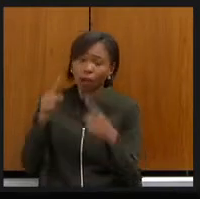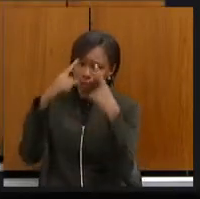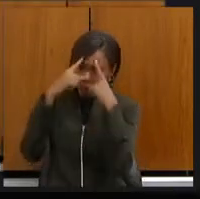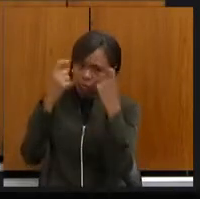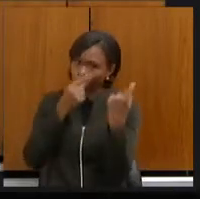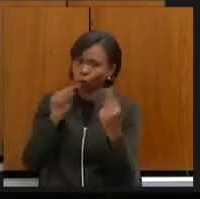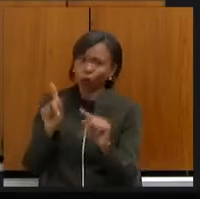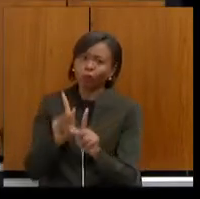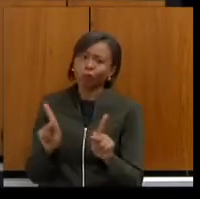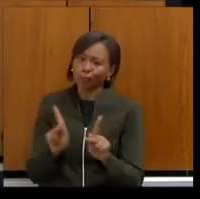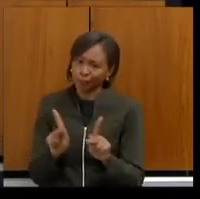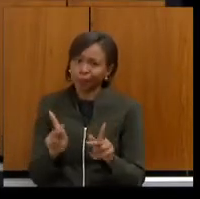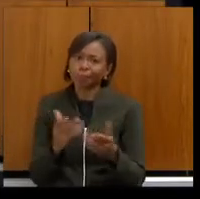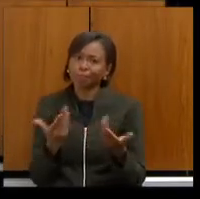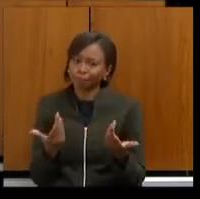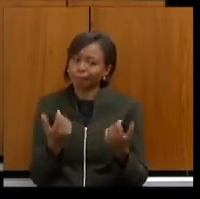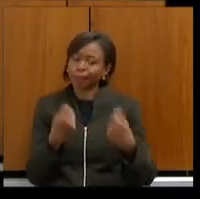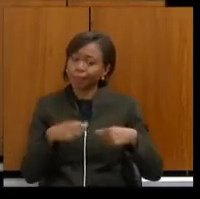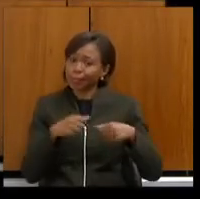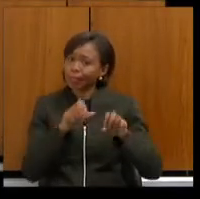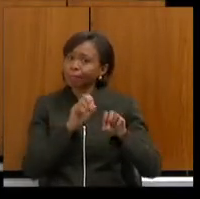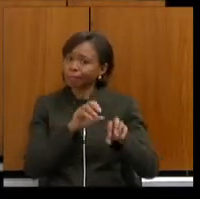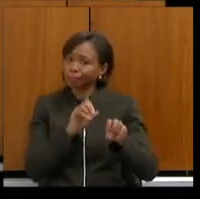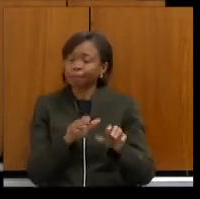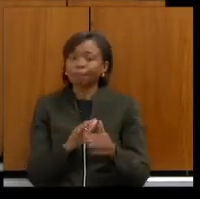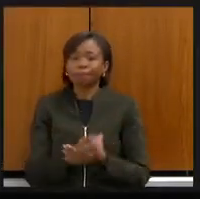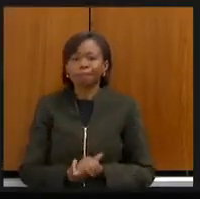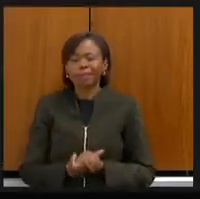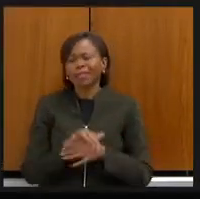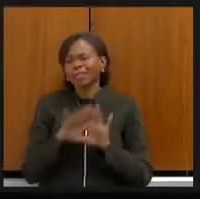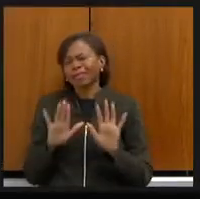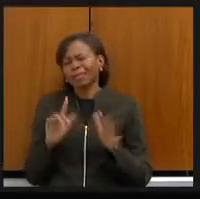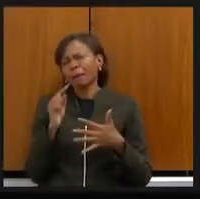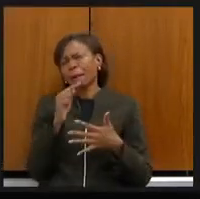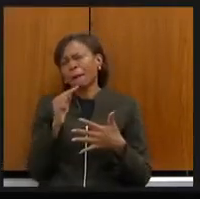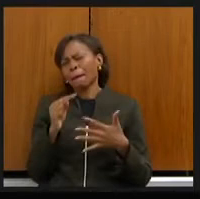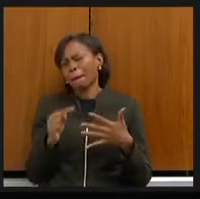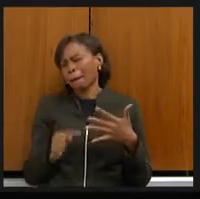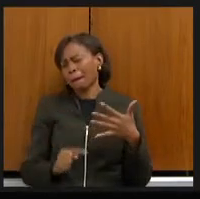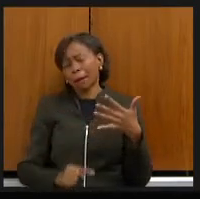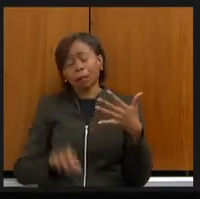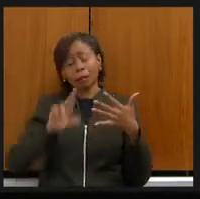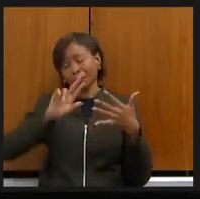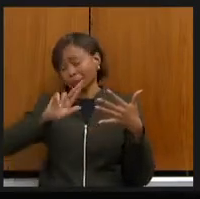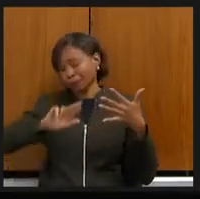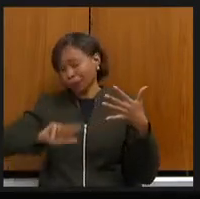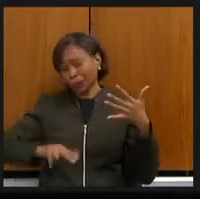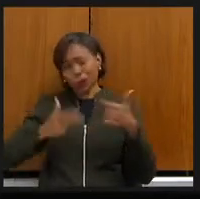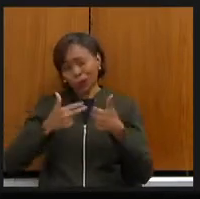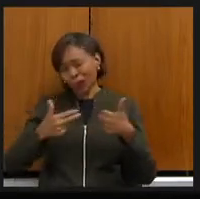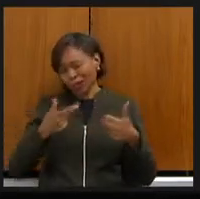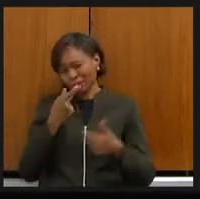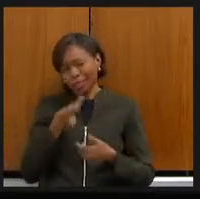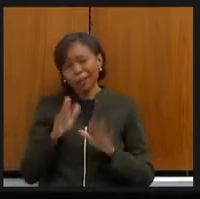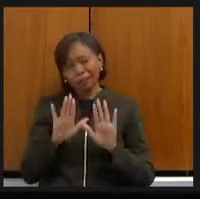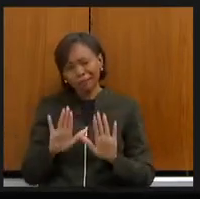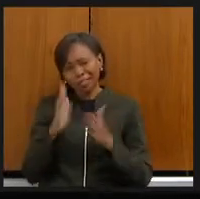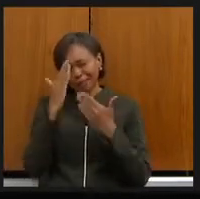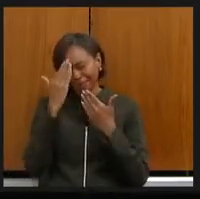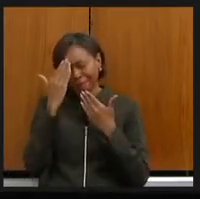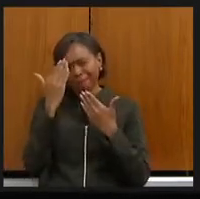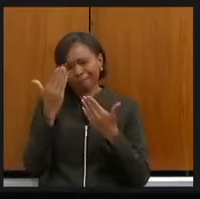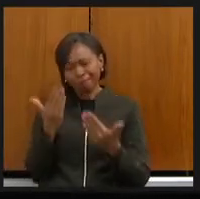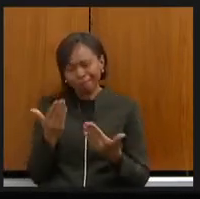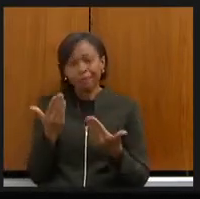acho orânia maior para o Gente é muita coisa que a gente tem que falar mas eu agradeço muito né